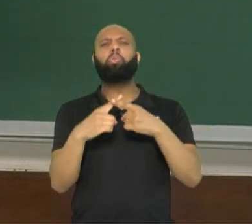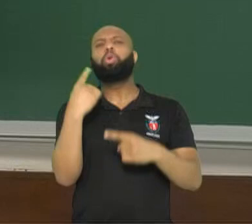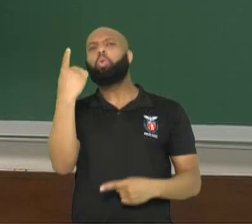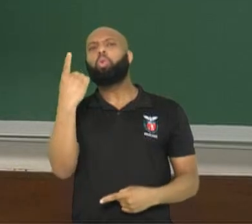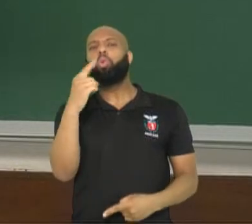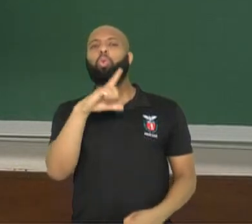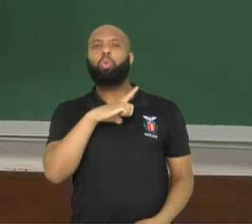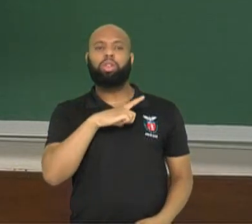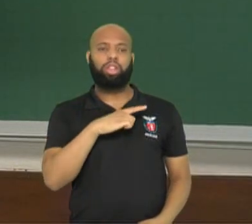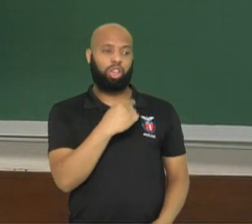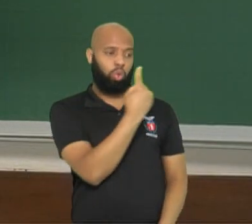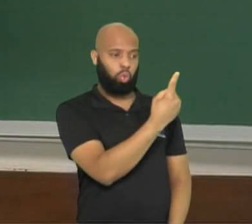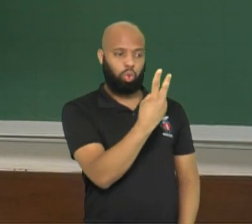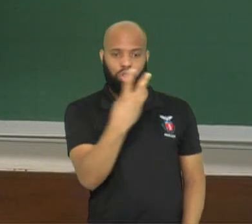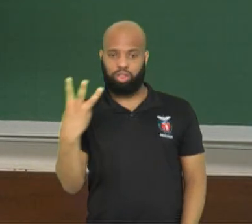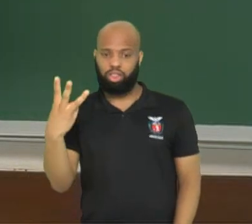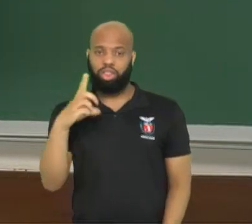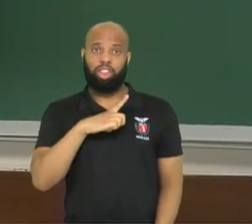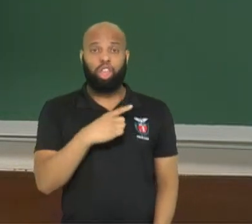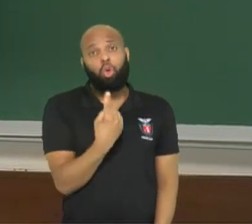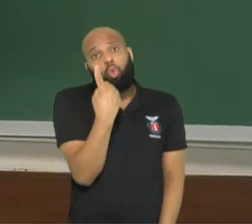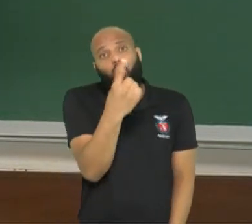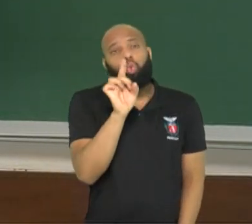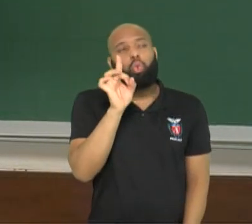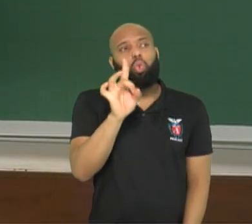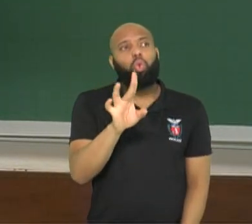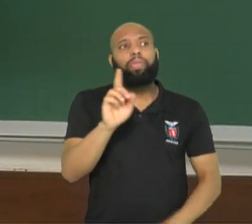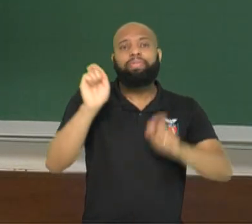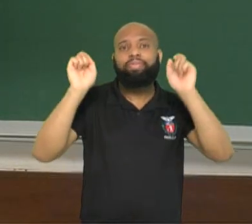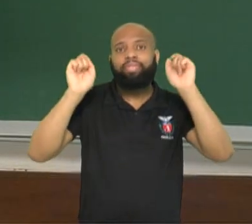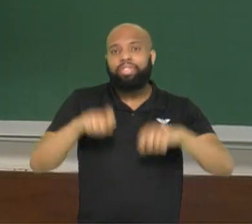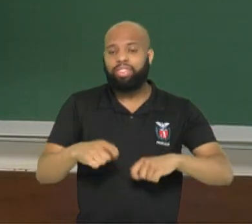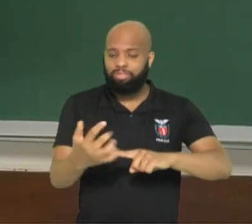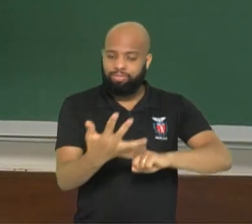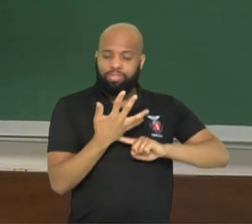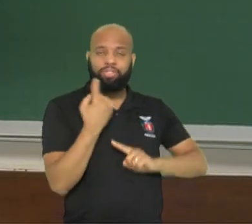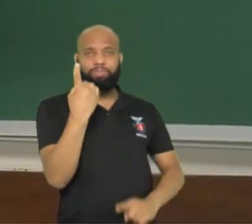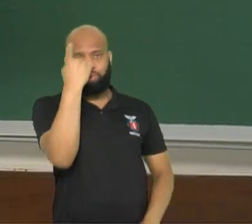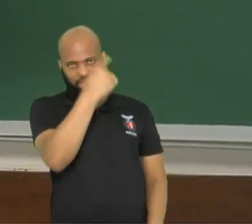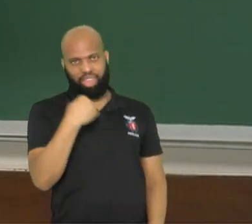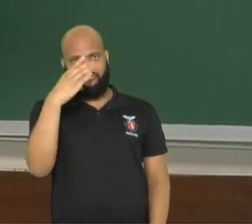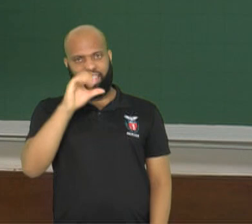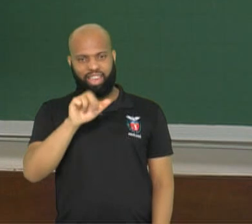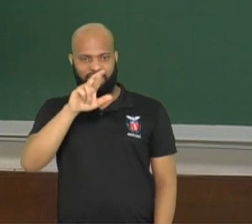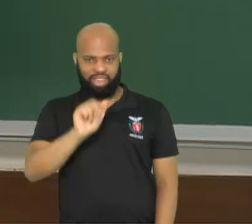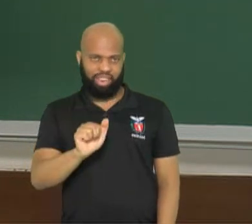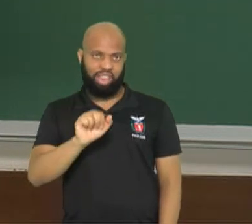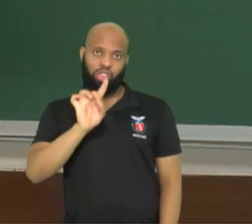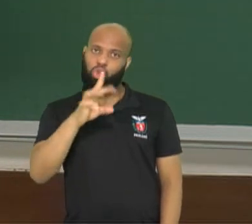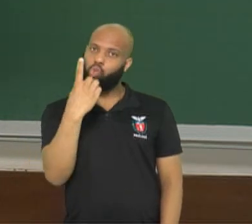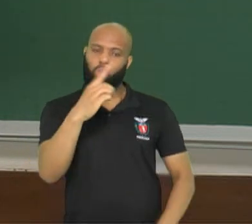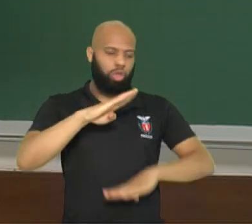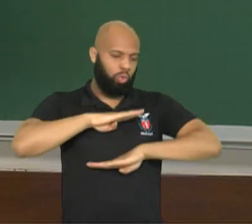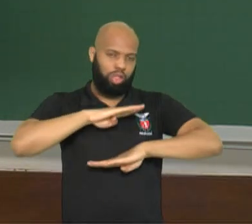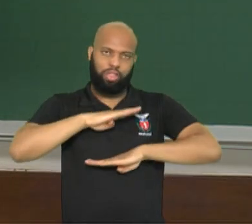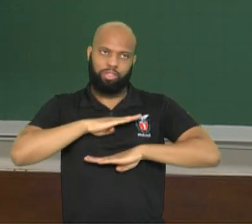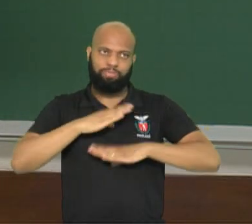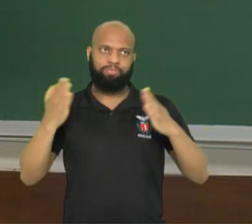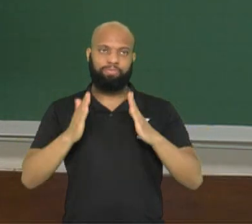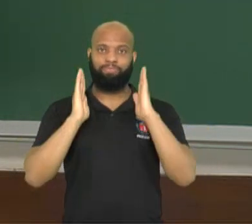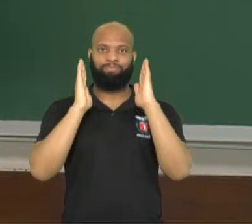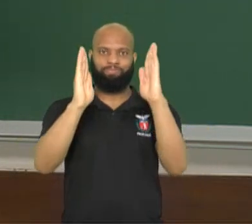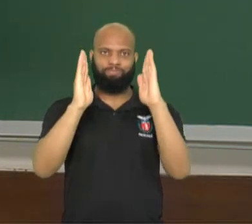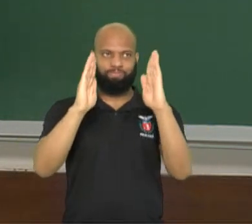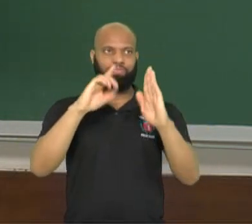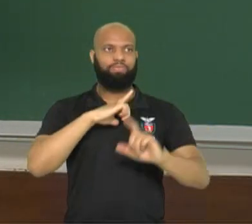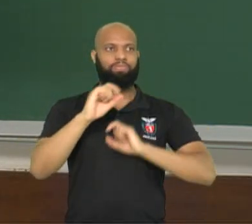É em qual desses eventos aparece apenas uma cara, apenas em uma situação, que é nessa